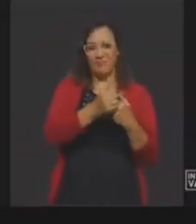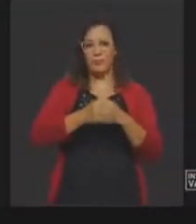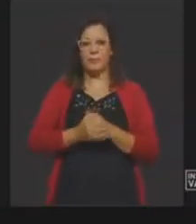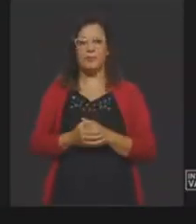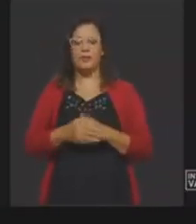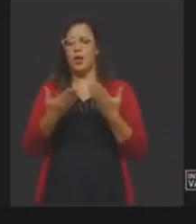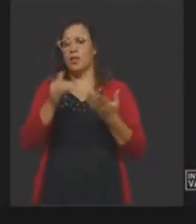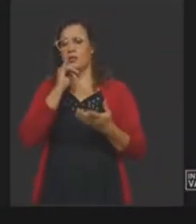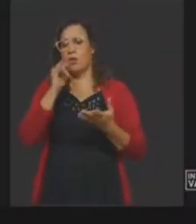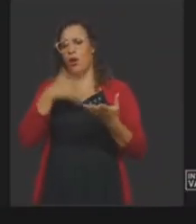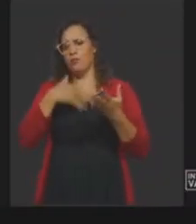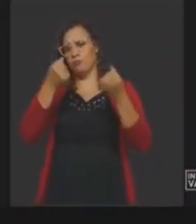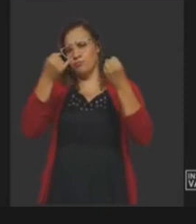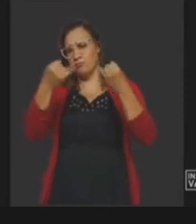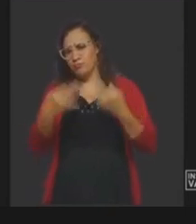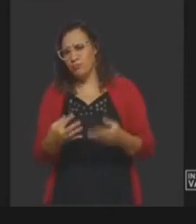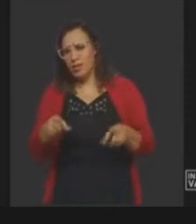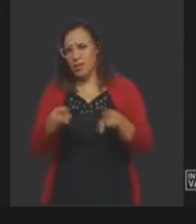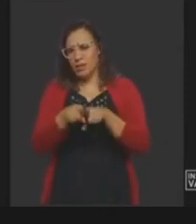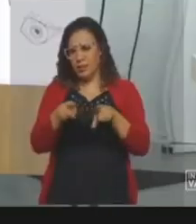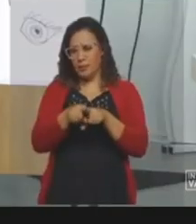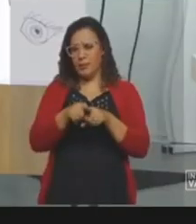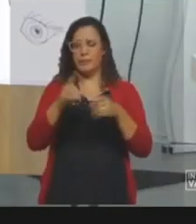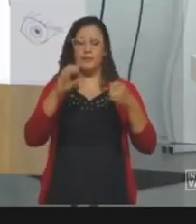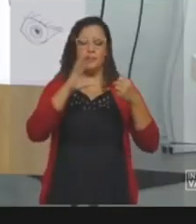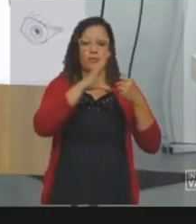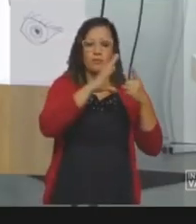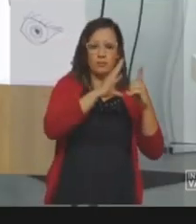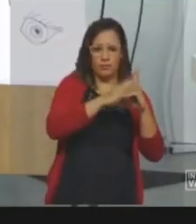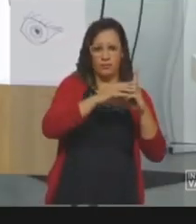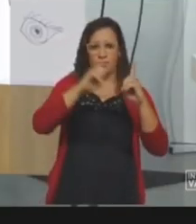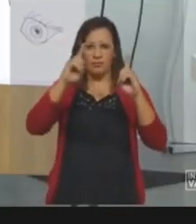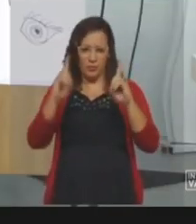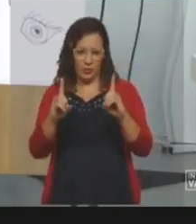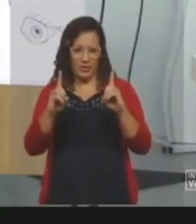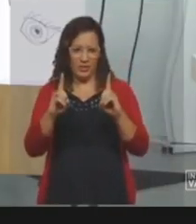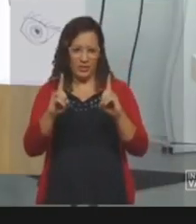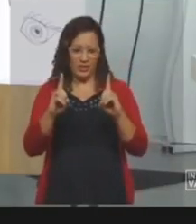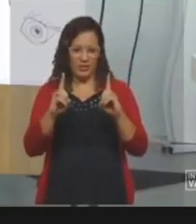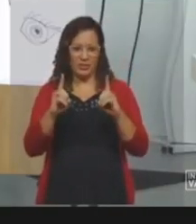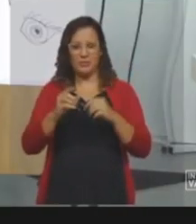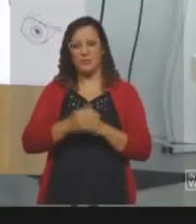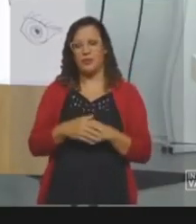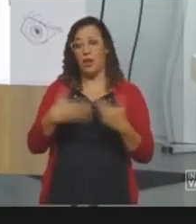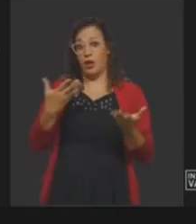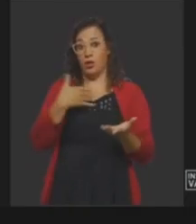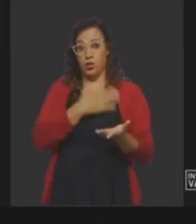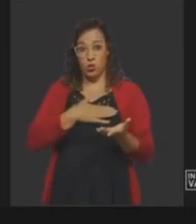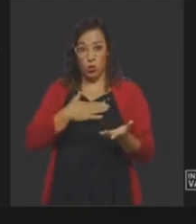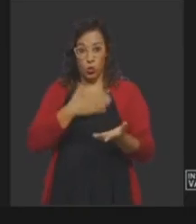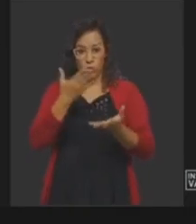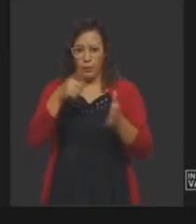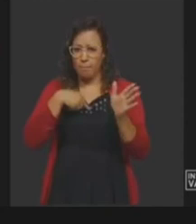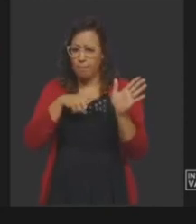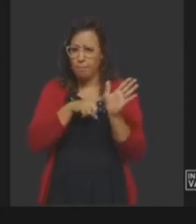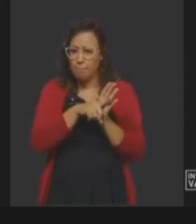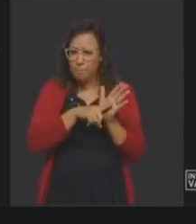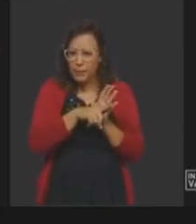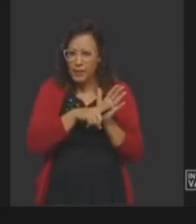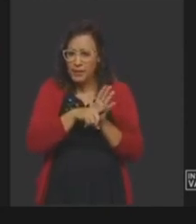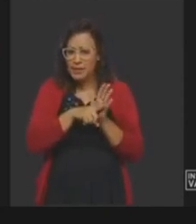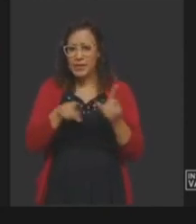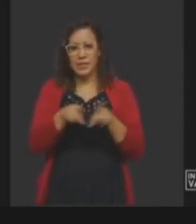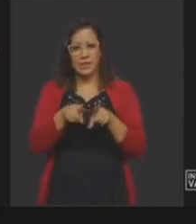de terapia gênica, transgênicos e clonagem. Espero que, se você gostou do assunto, pesquise um pouco mais, tá? Aqui